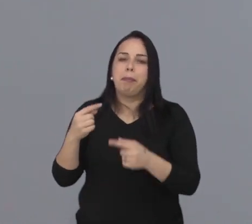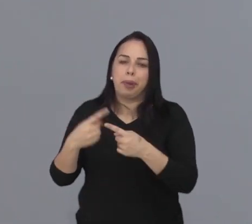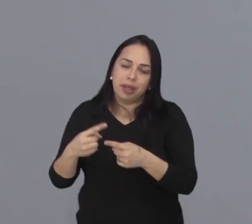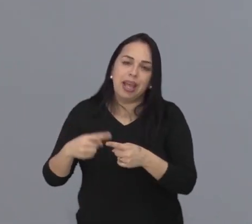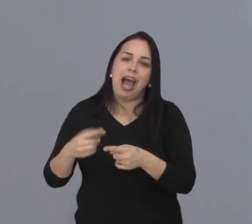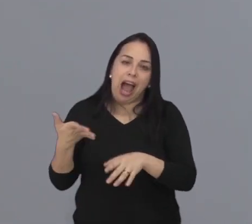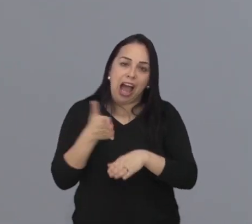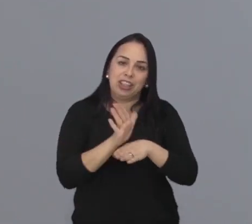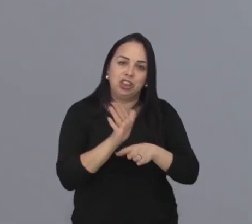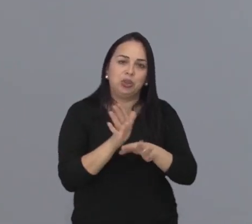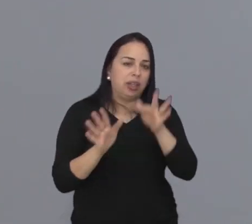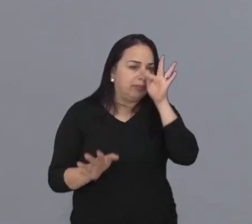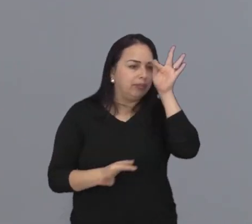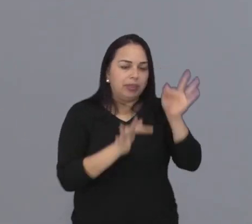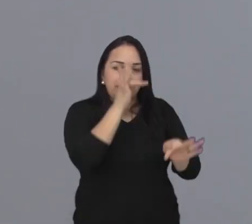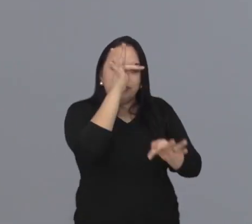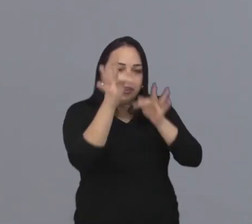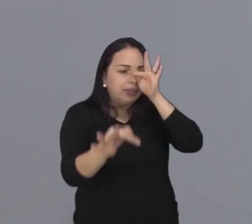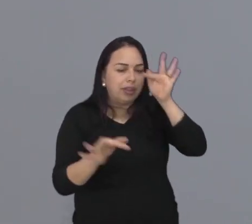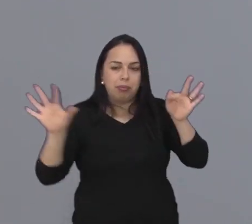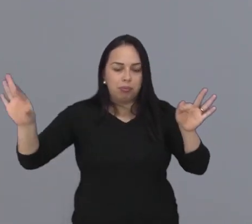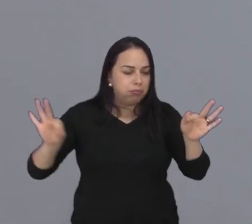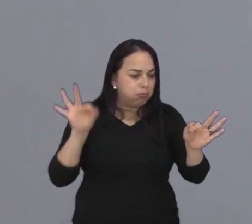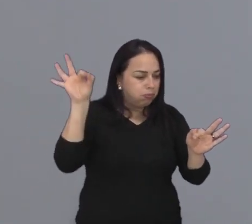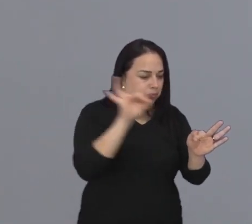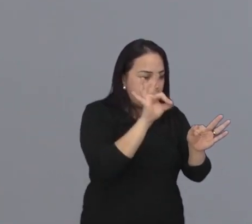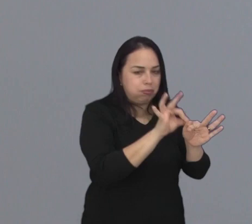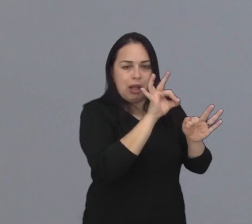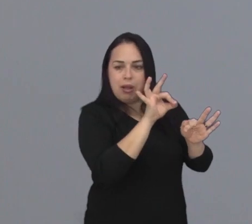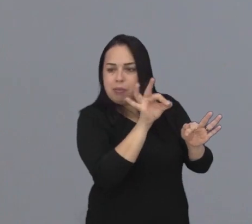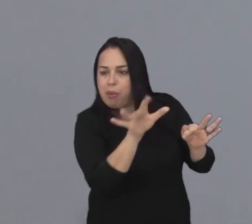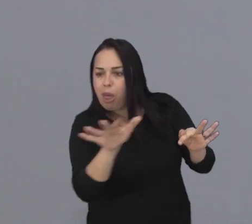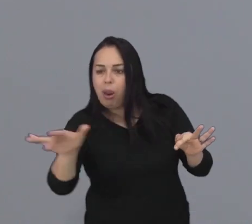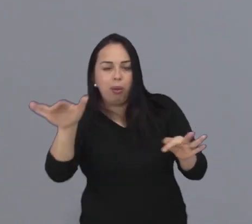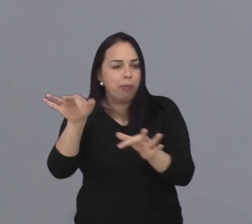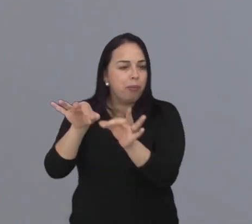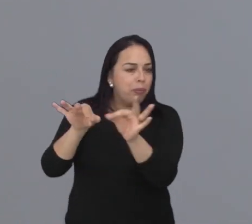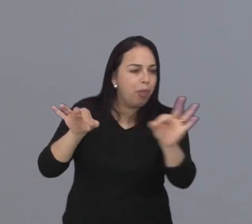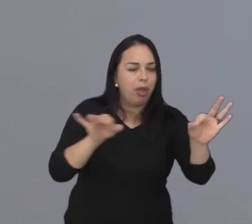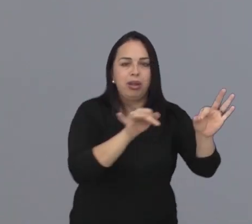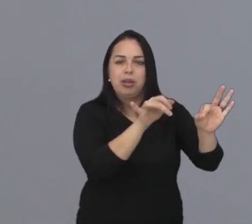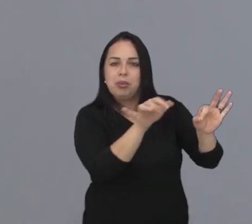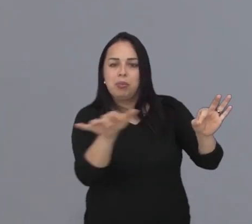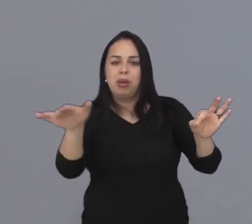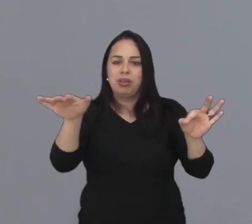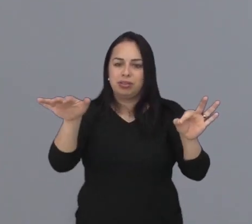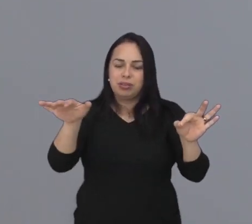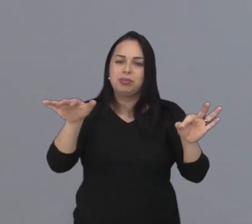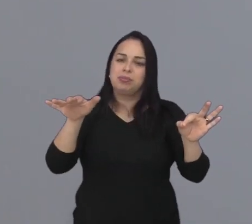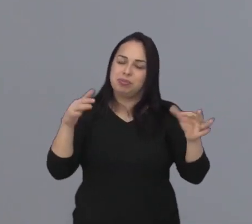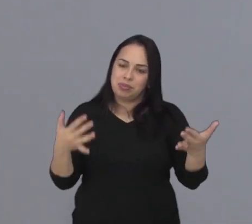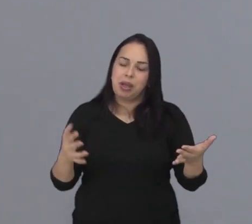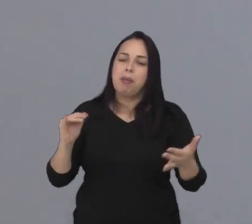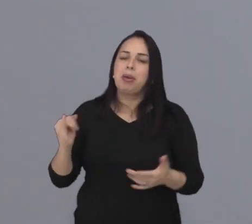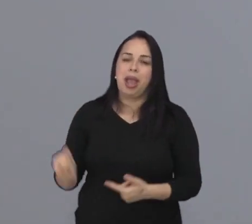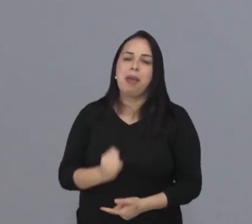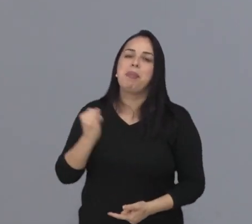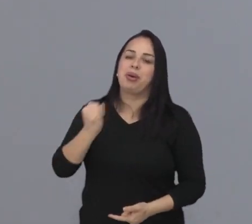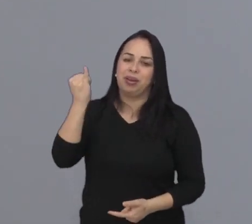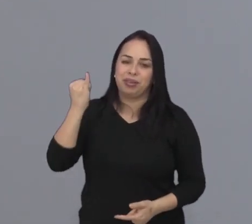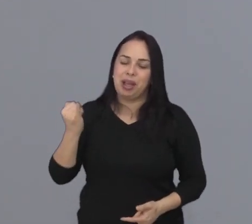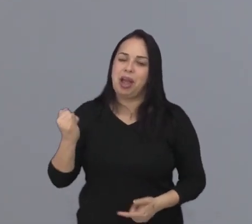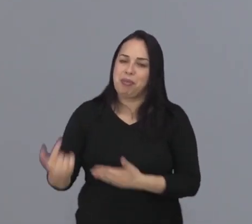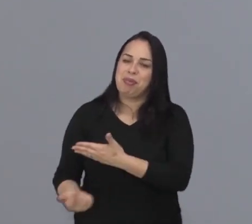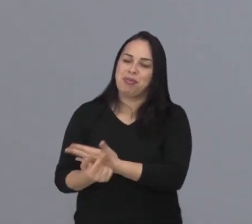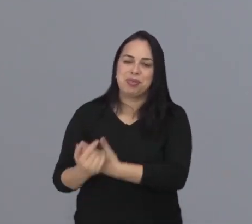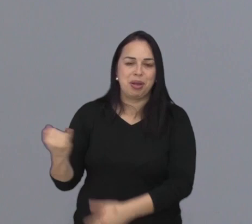salvar as abelhas para que a gente tenha a polinização, dos grãos, e os grãos